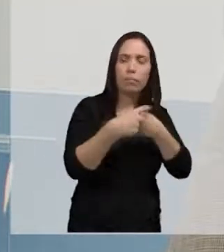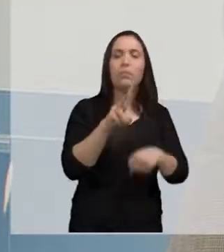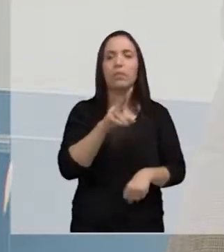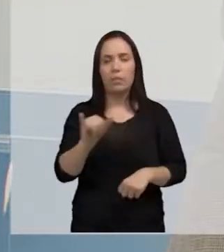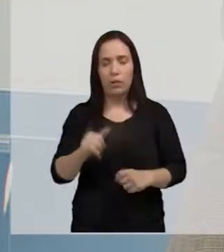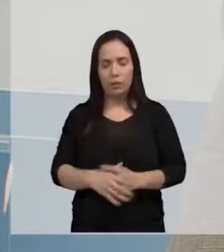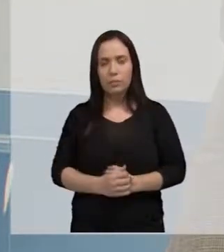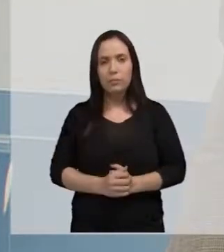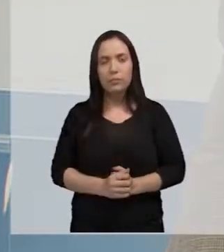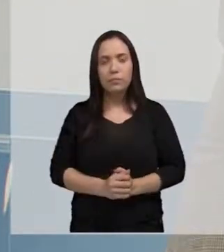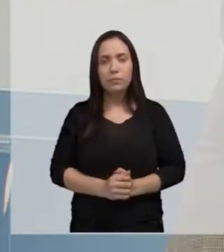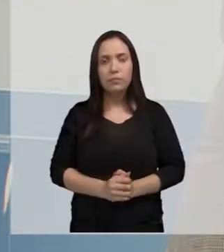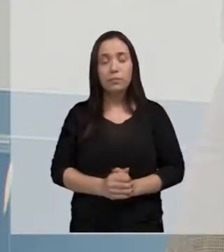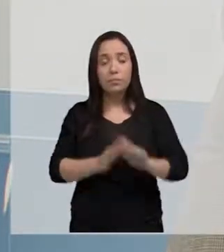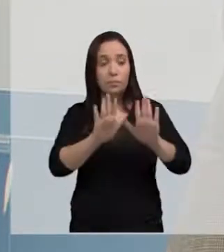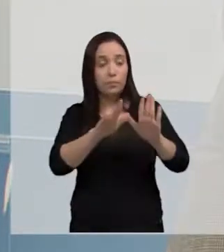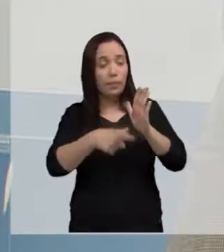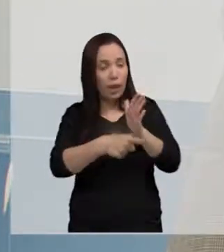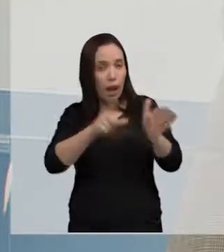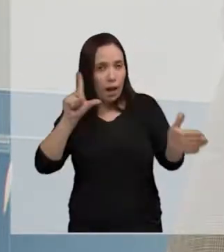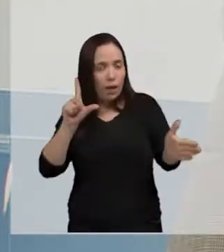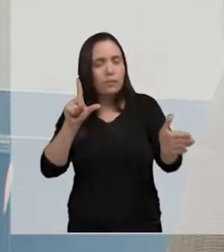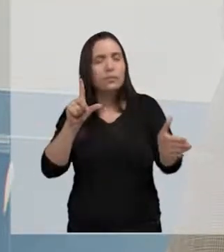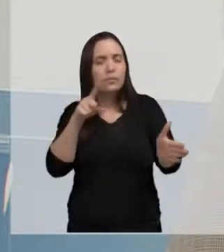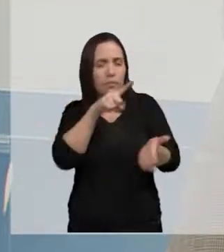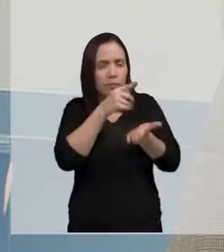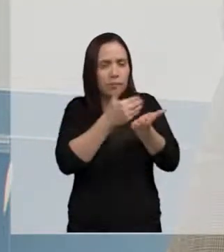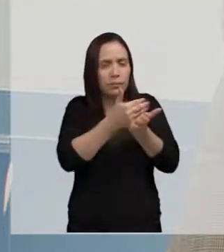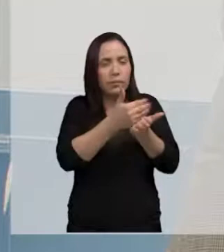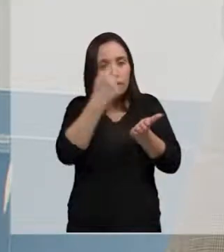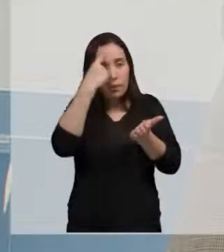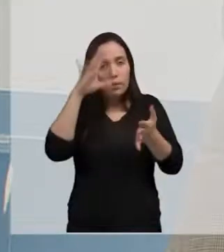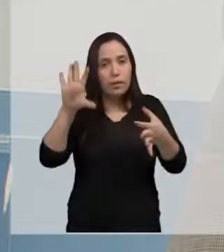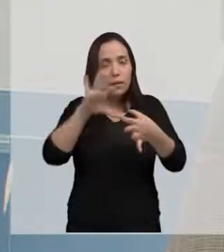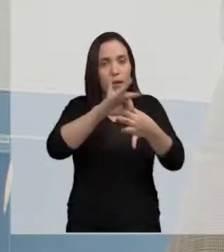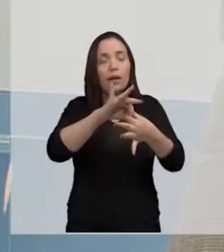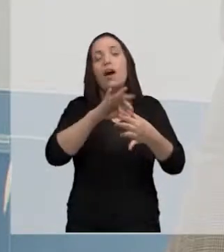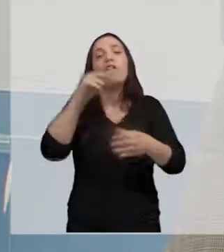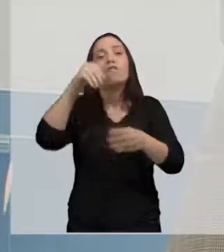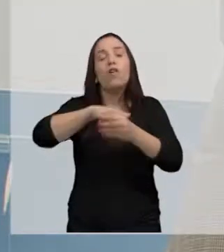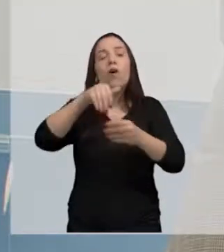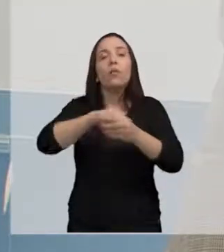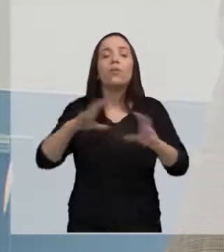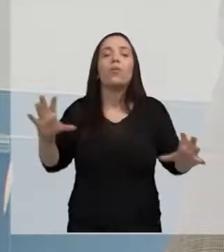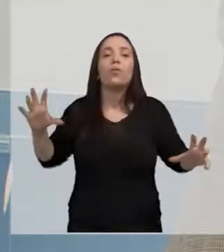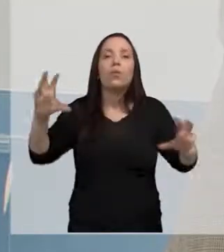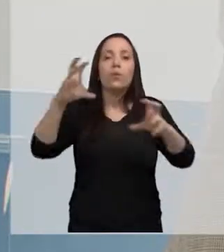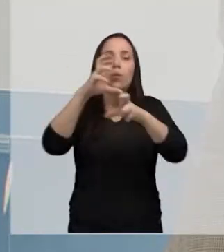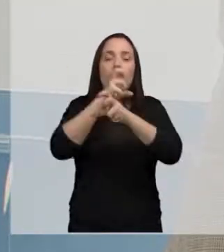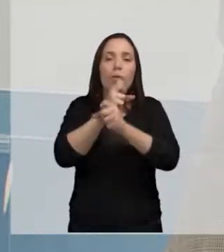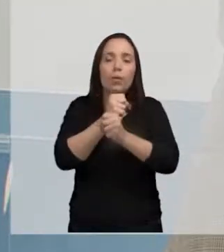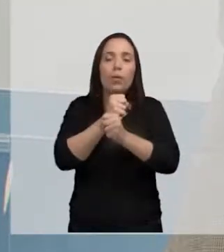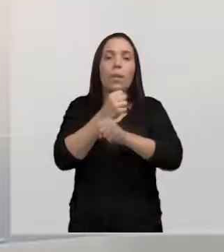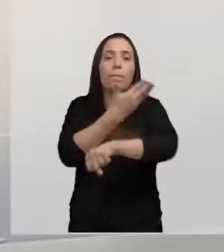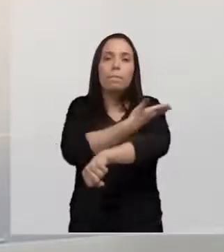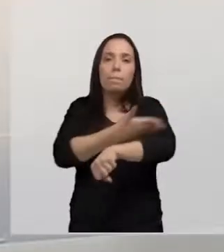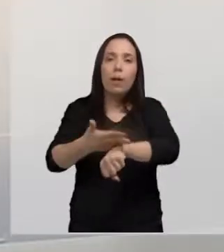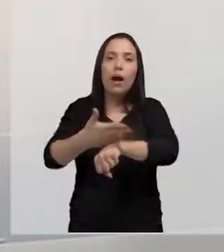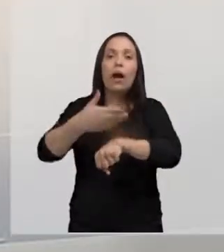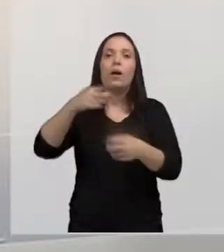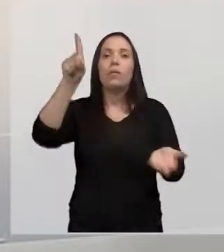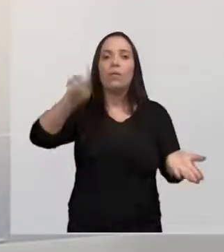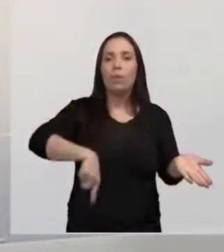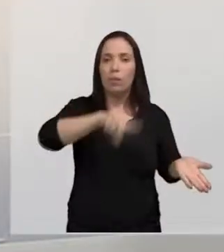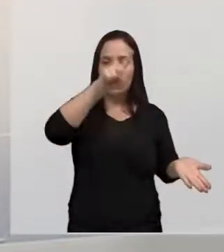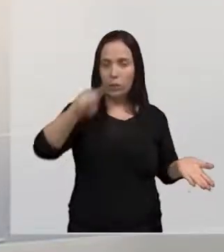primeiro turno, né? Mas antes de finalizar, os votos totais, aí estão inclusos branco, nulo